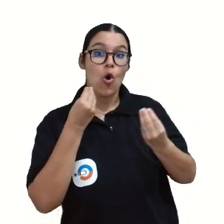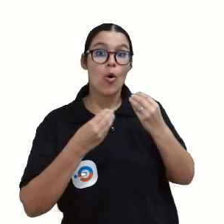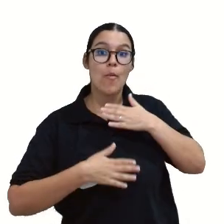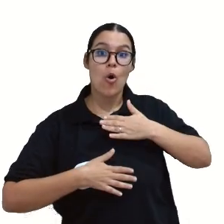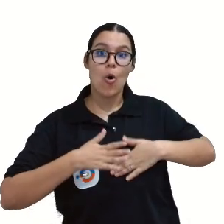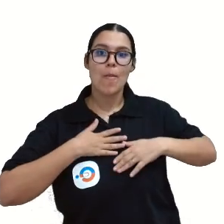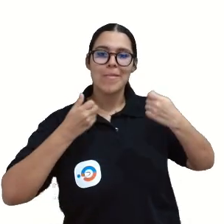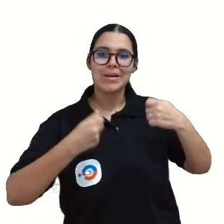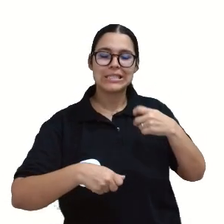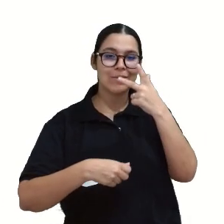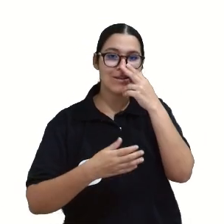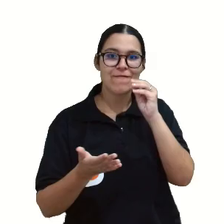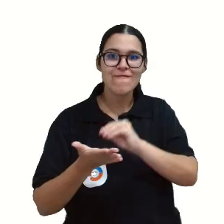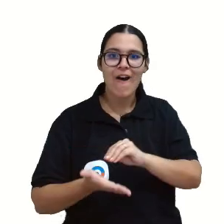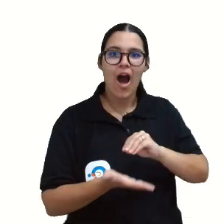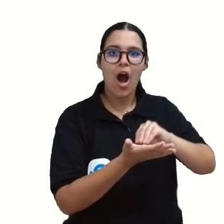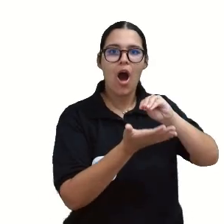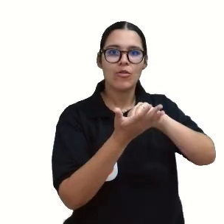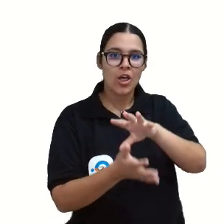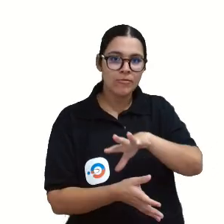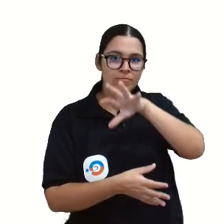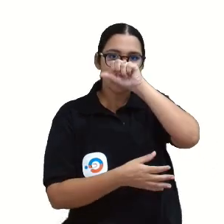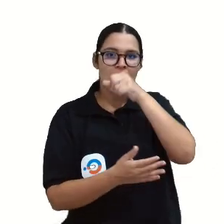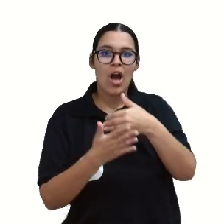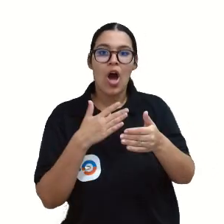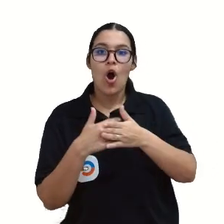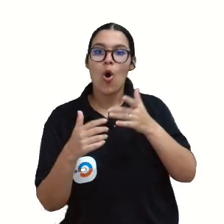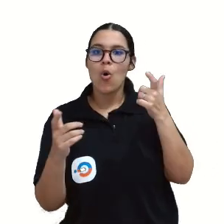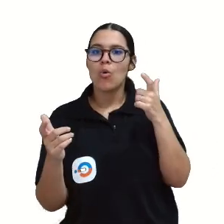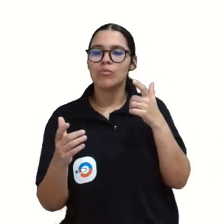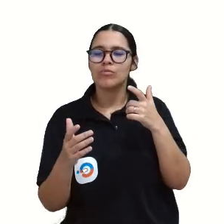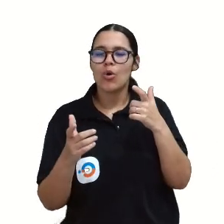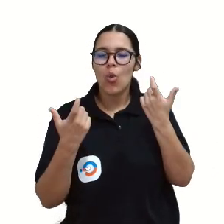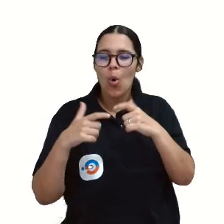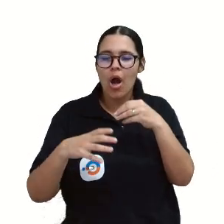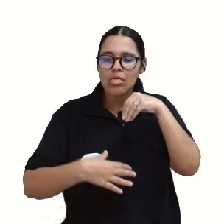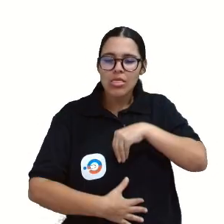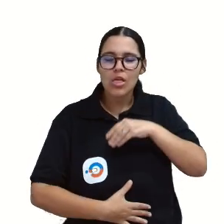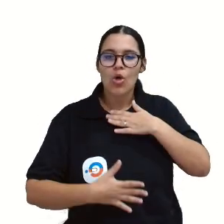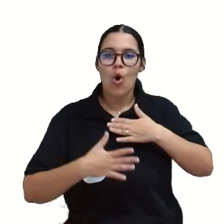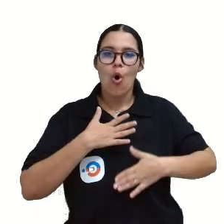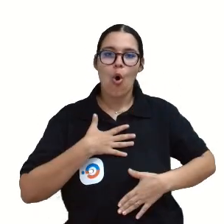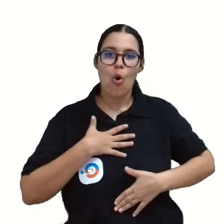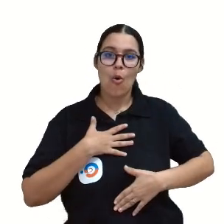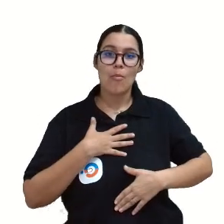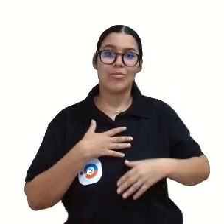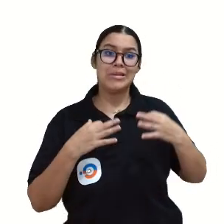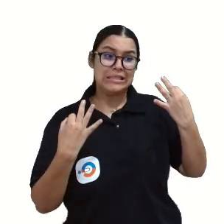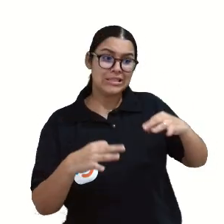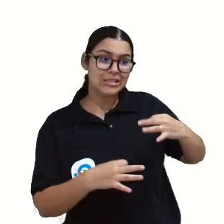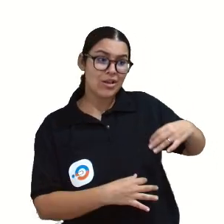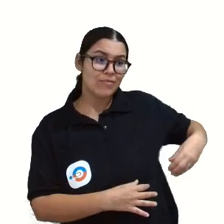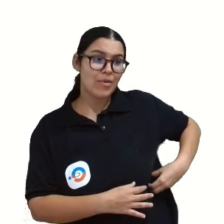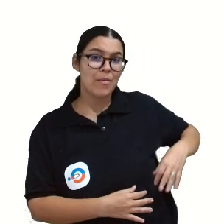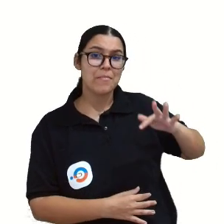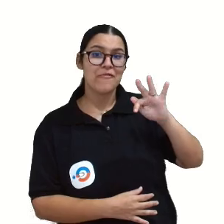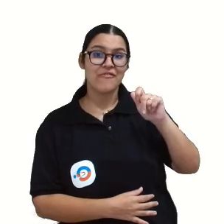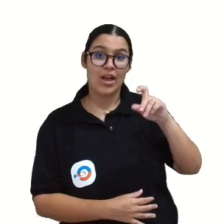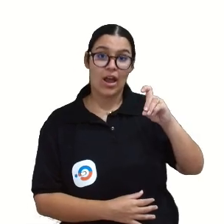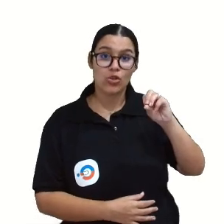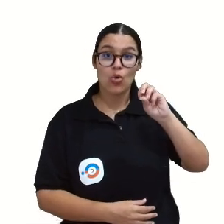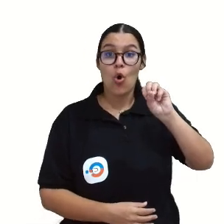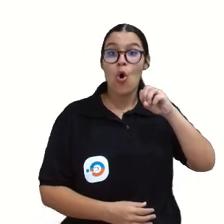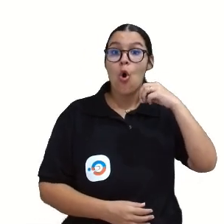alguns órgãos e causa dores ou desconfortos na região do fígado, lado direito do abdômen, ou no baço, no